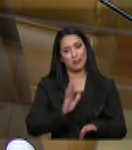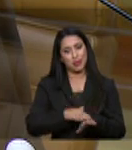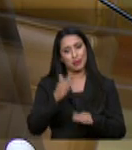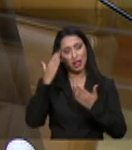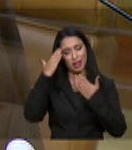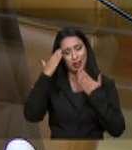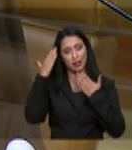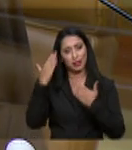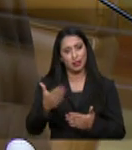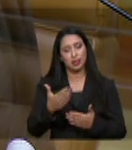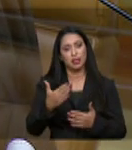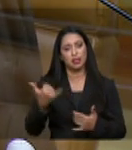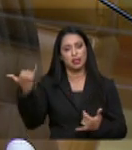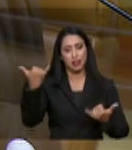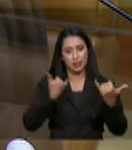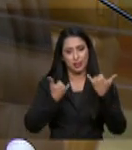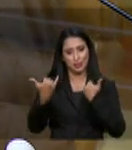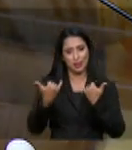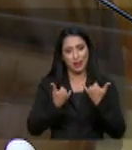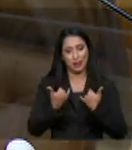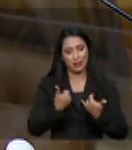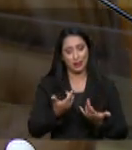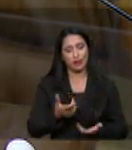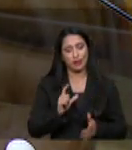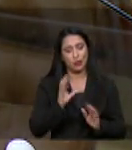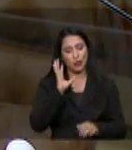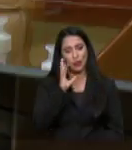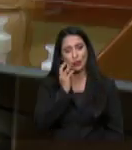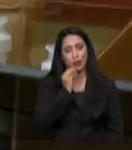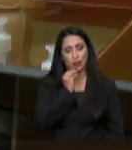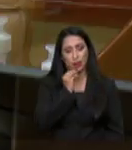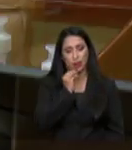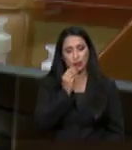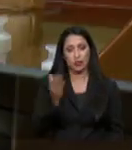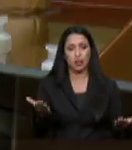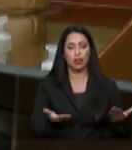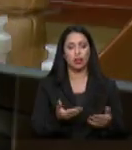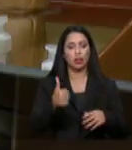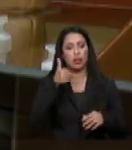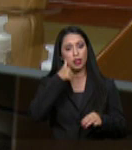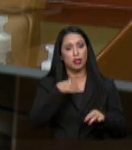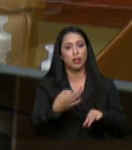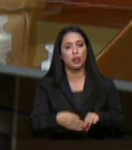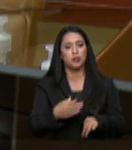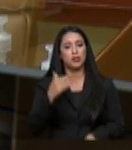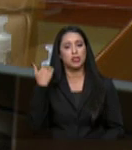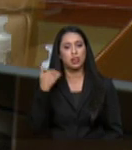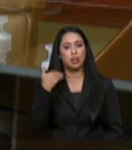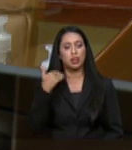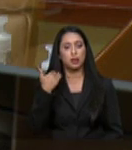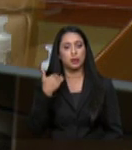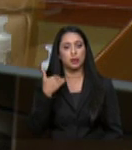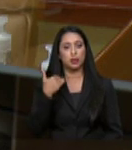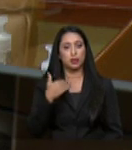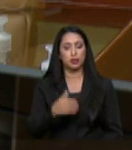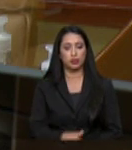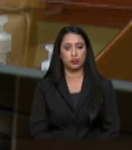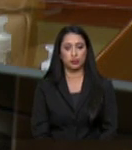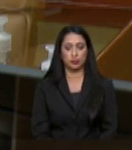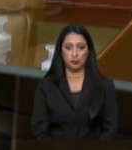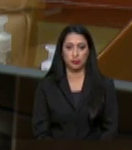agradecer as palavras do ministro toffoli ministra Cármen Lúcia de vou a vossa excelência' Paula